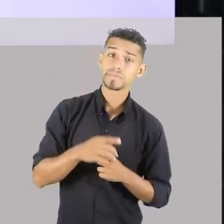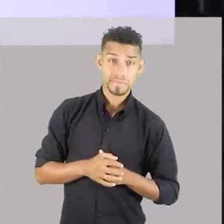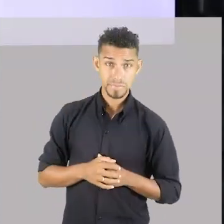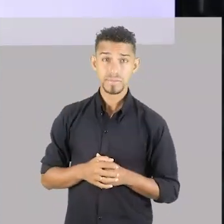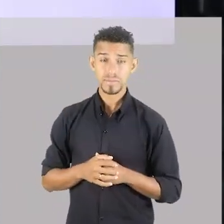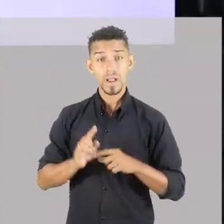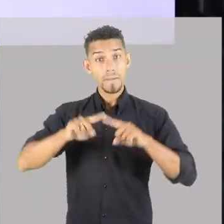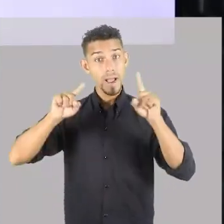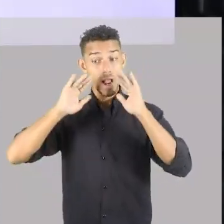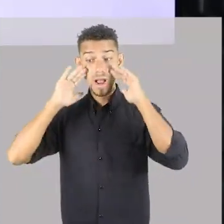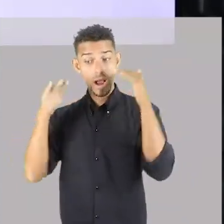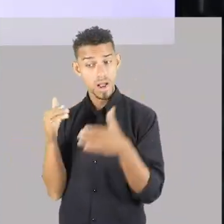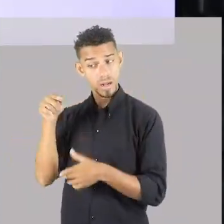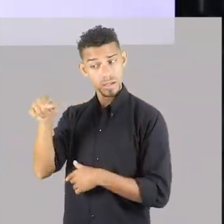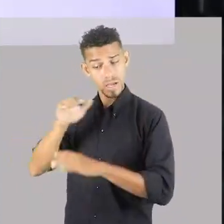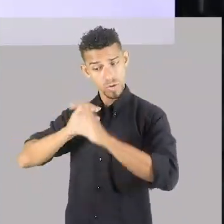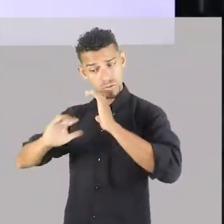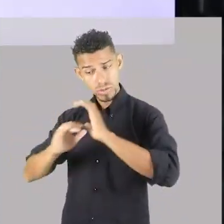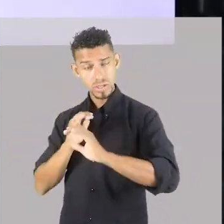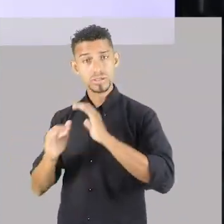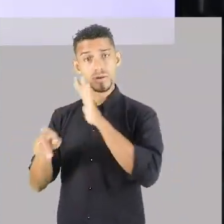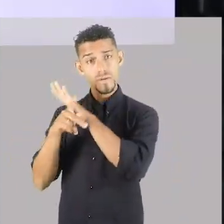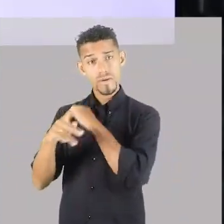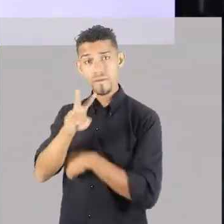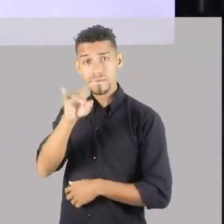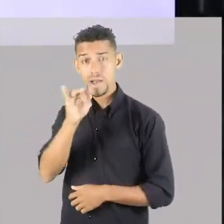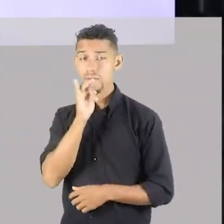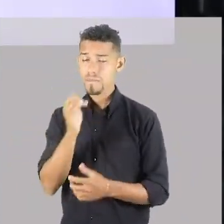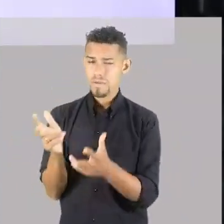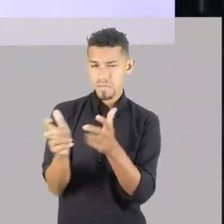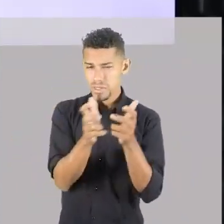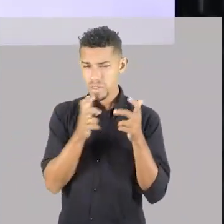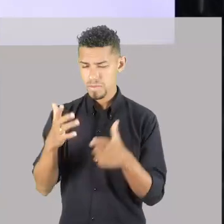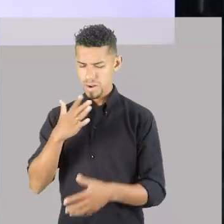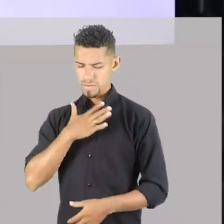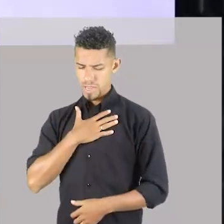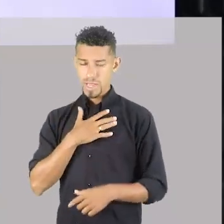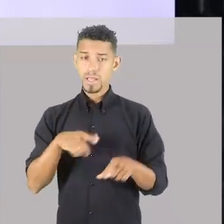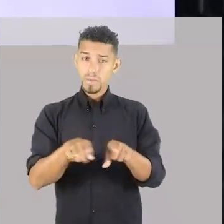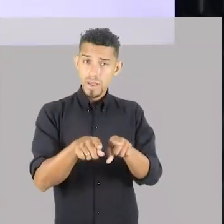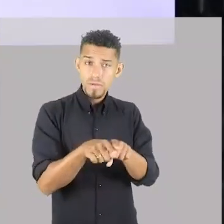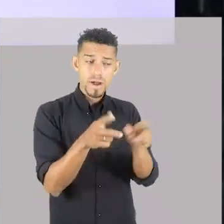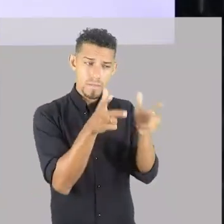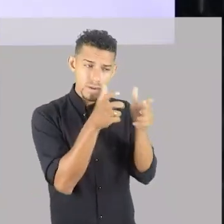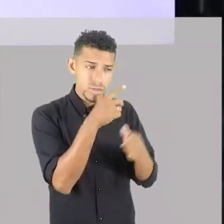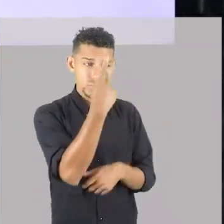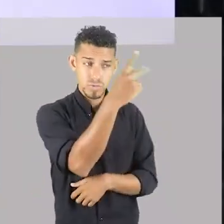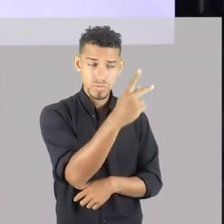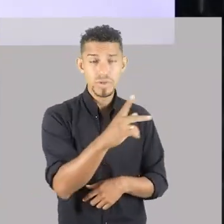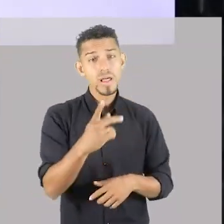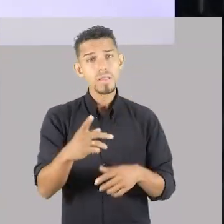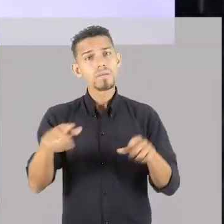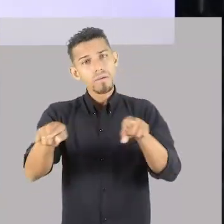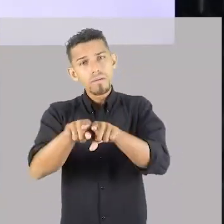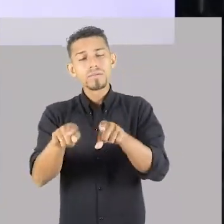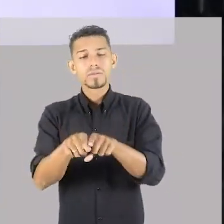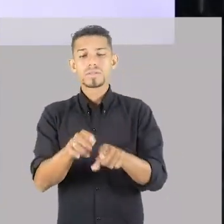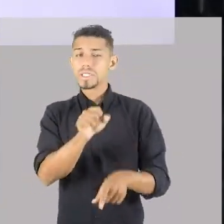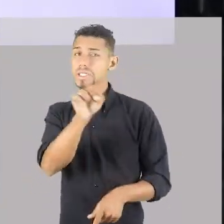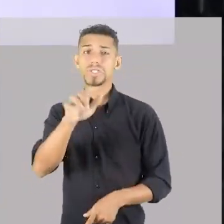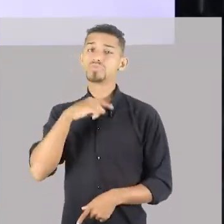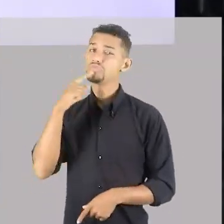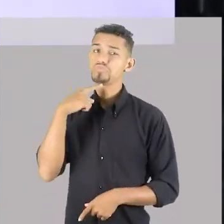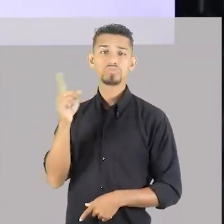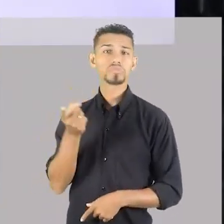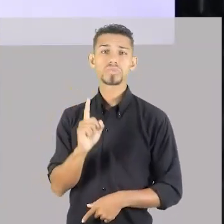Mas aquela intenção comunicativa, ela tem que ser percebida por mim e por você da mesma maneira. Se não for